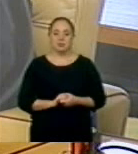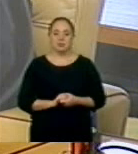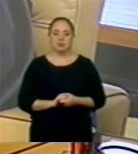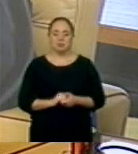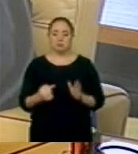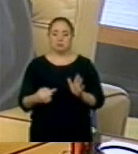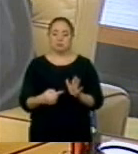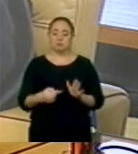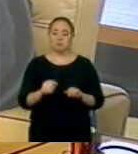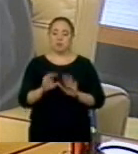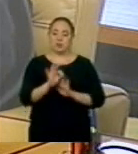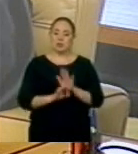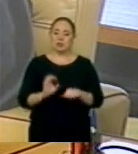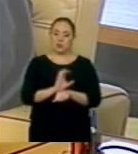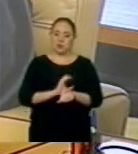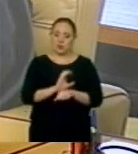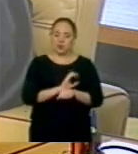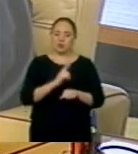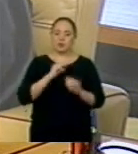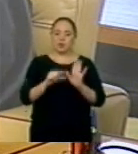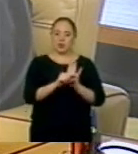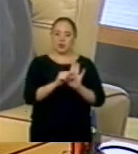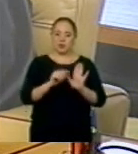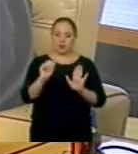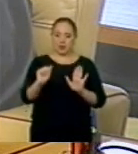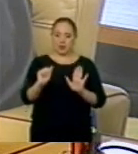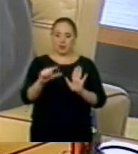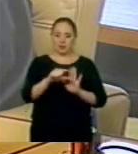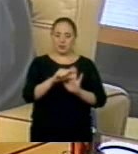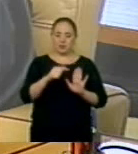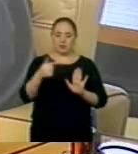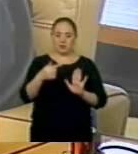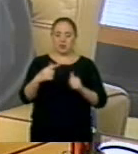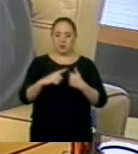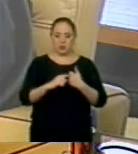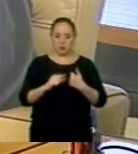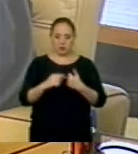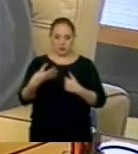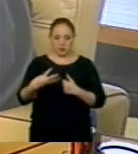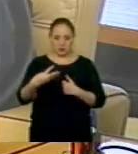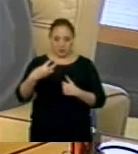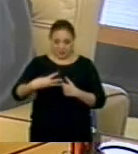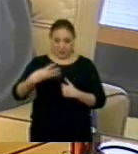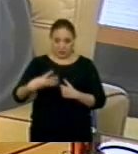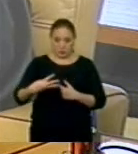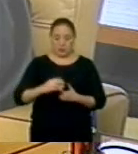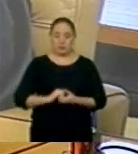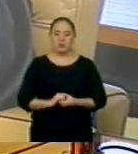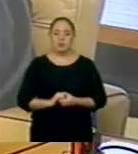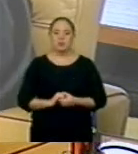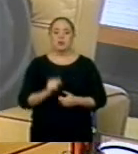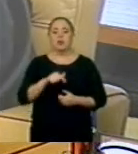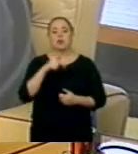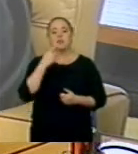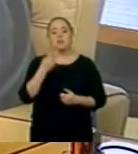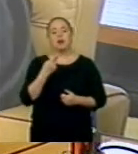também considerado pela linha A do inciso 7º do artigo 34. A ele, ao princípio